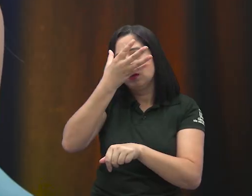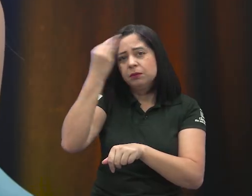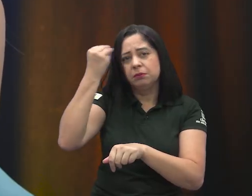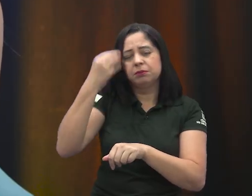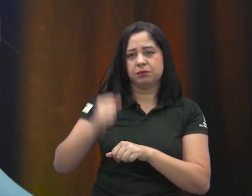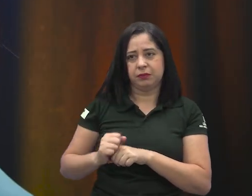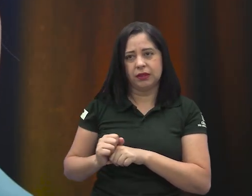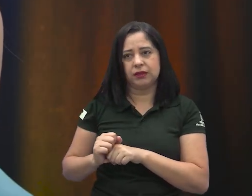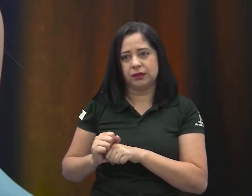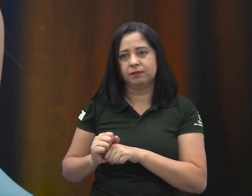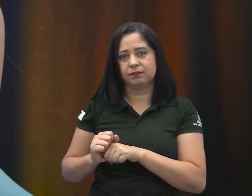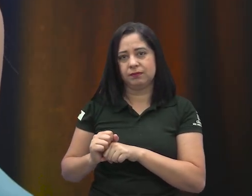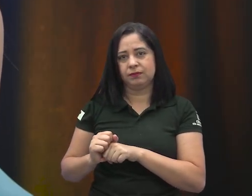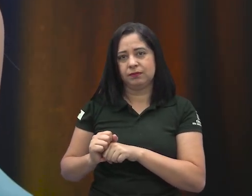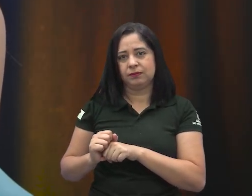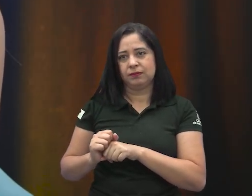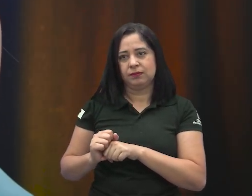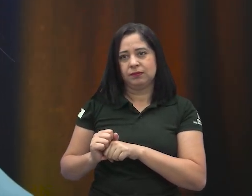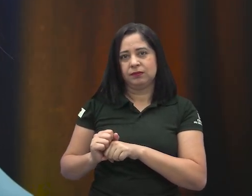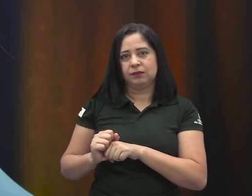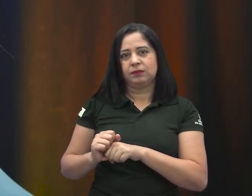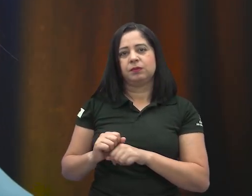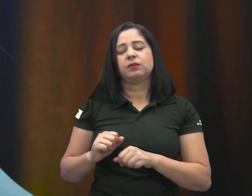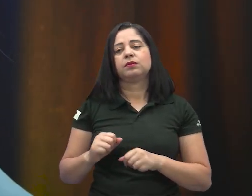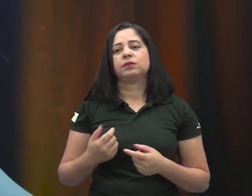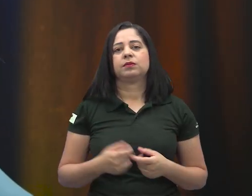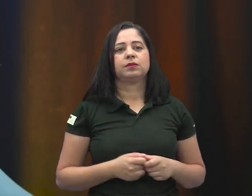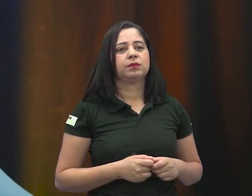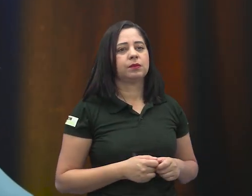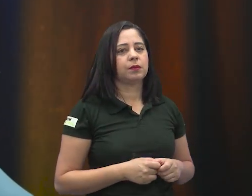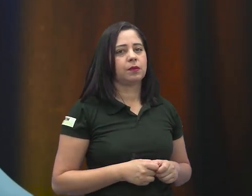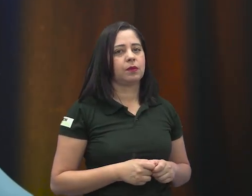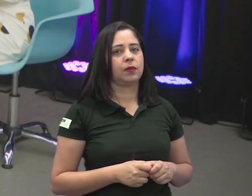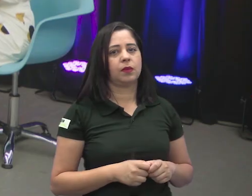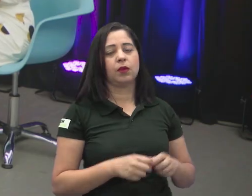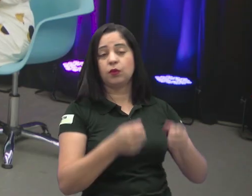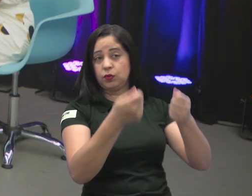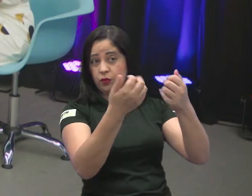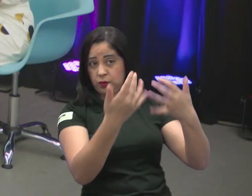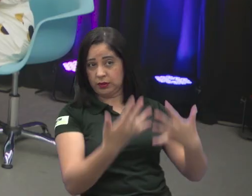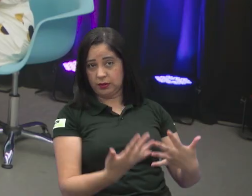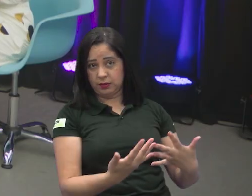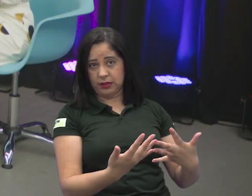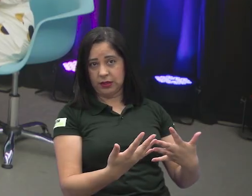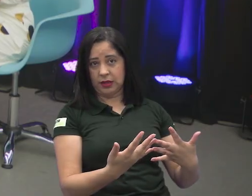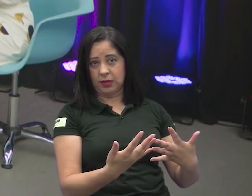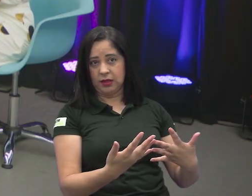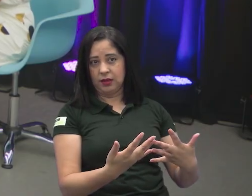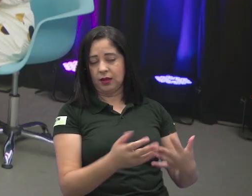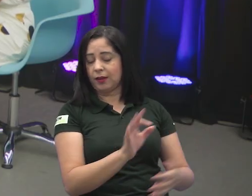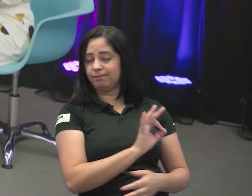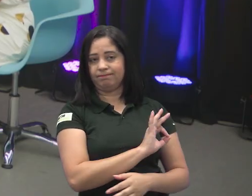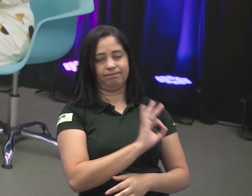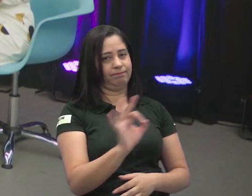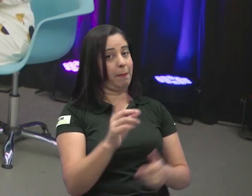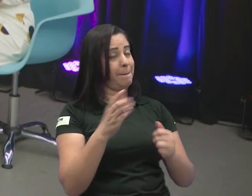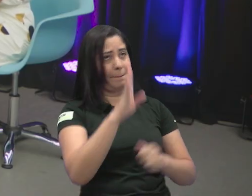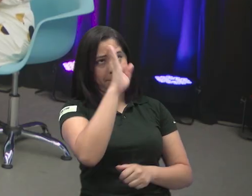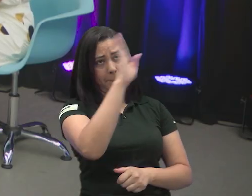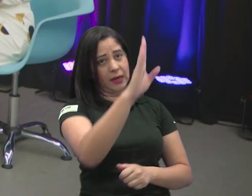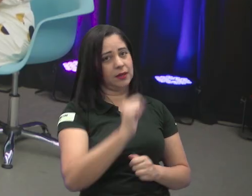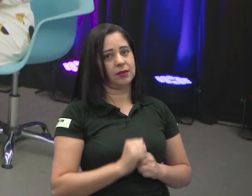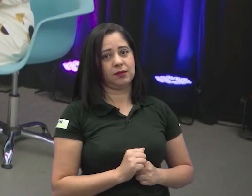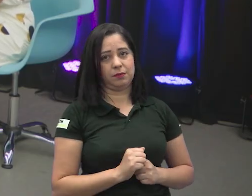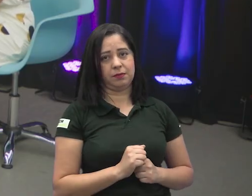realmente começar a perder as rédeas da situação, né? Eu vou te falar de algumas coisas que já estão clássicas,